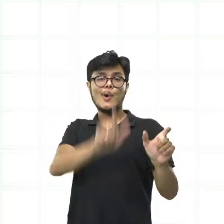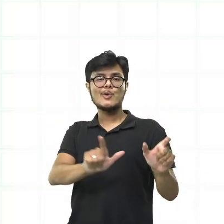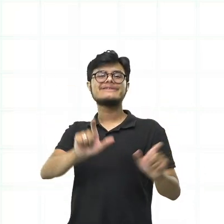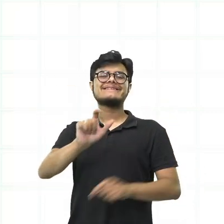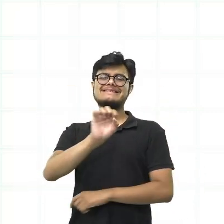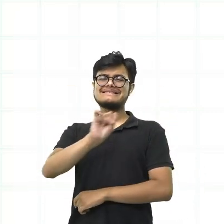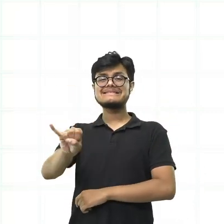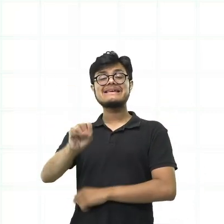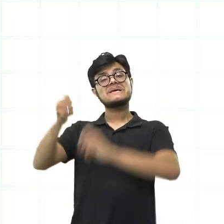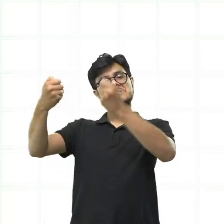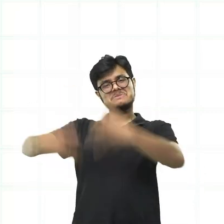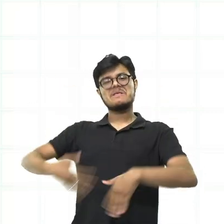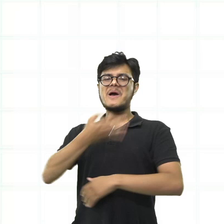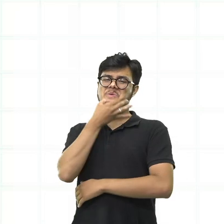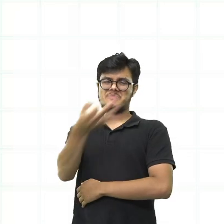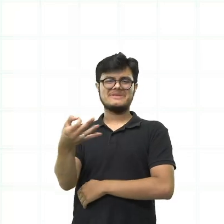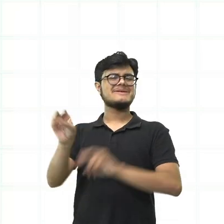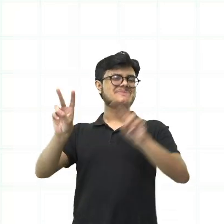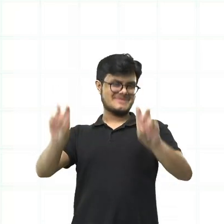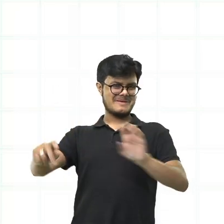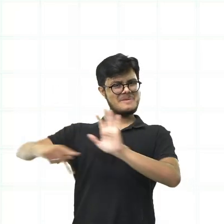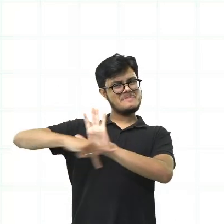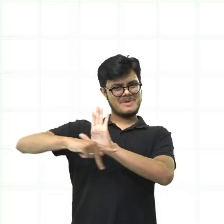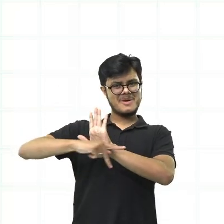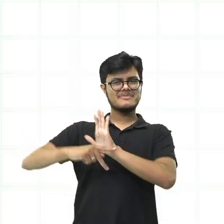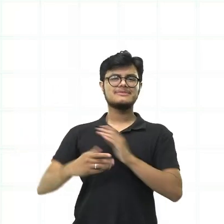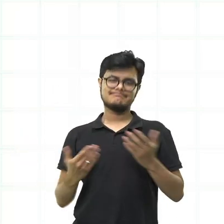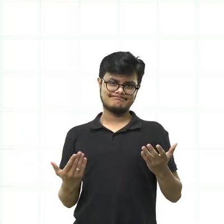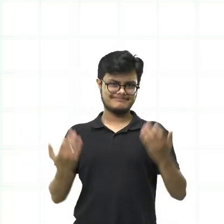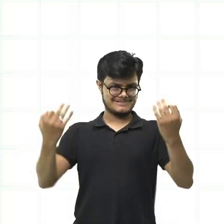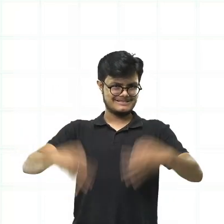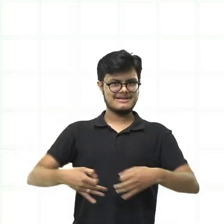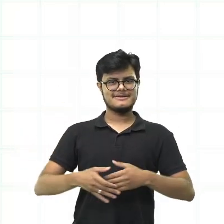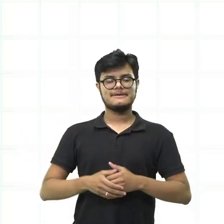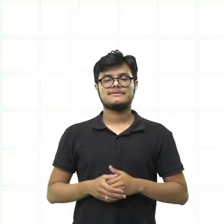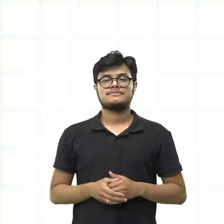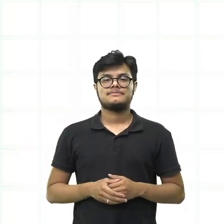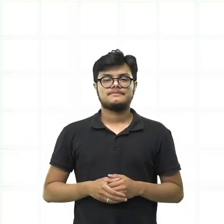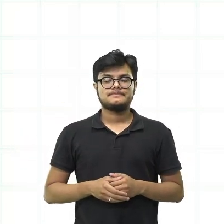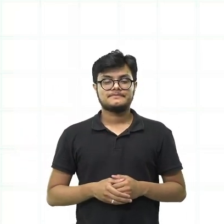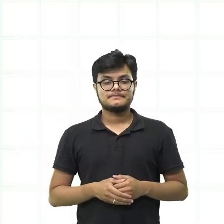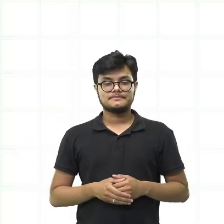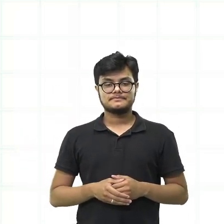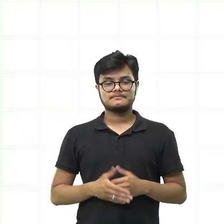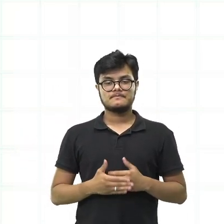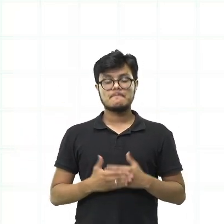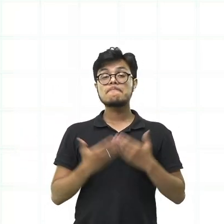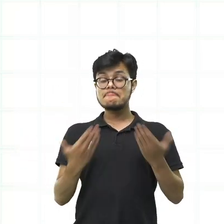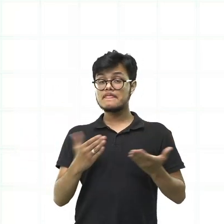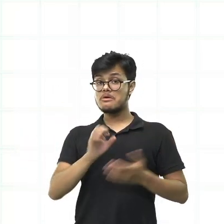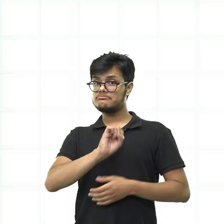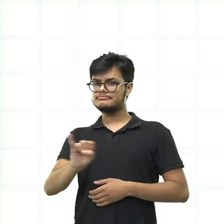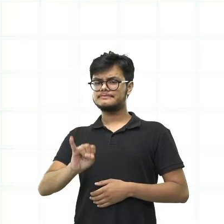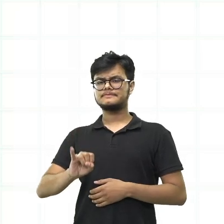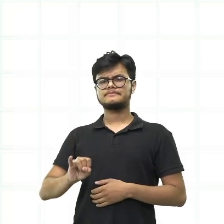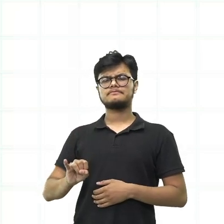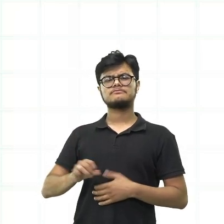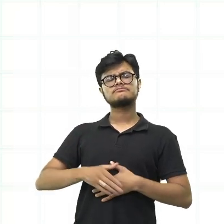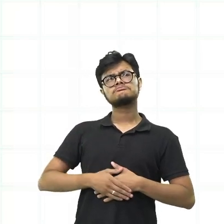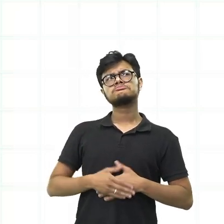que nós estamos diante de uma opinião, né? Então, ó, o trágico. Por